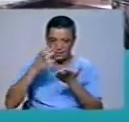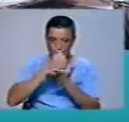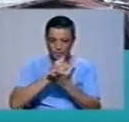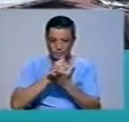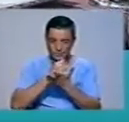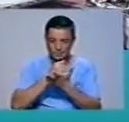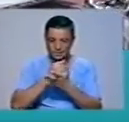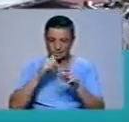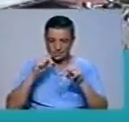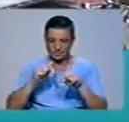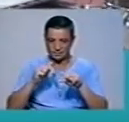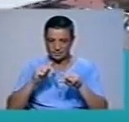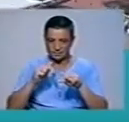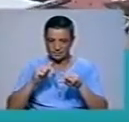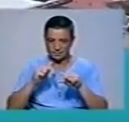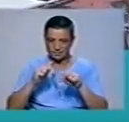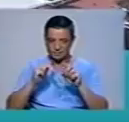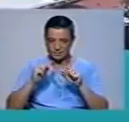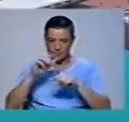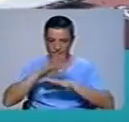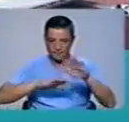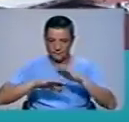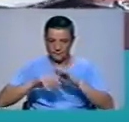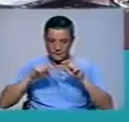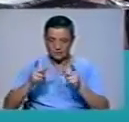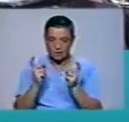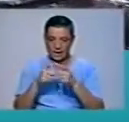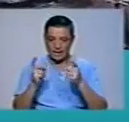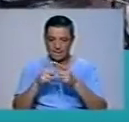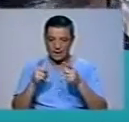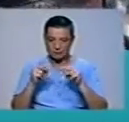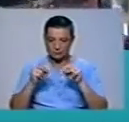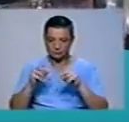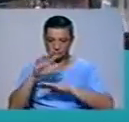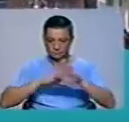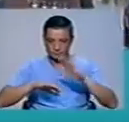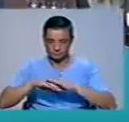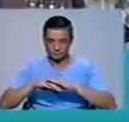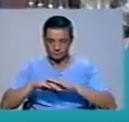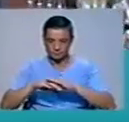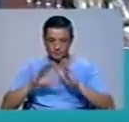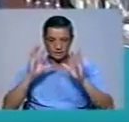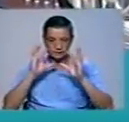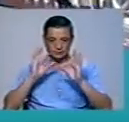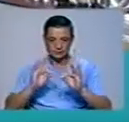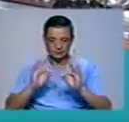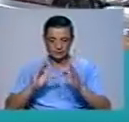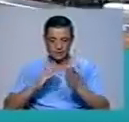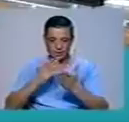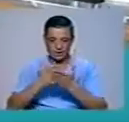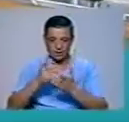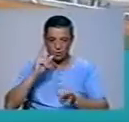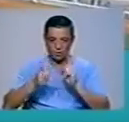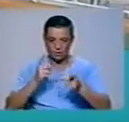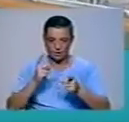já tinha colocado no forno e temos ali. Eu geralmente, quando faço os de camarão, faço sempre cortados rendilhadinhos, assim depois sei identificar bem o que aqui